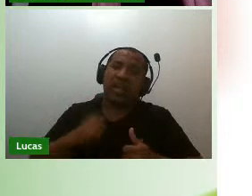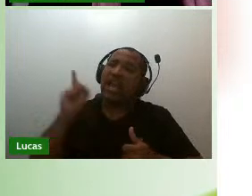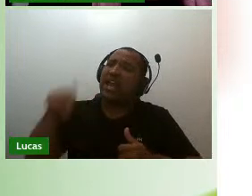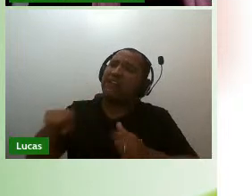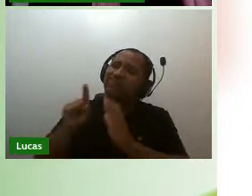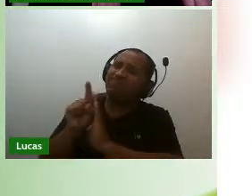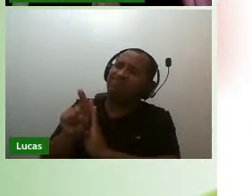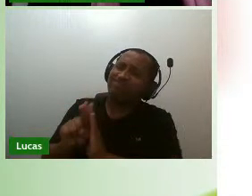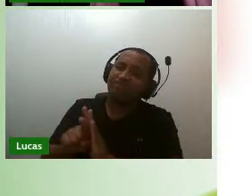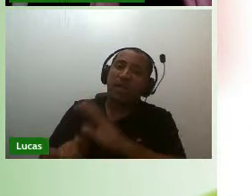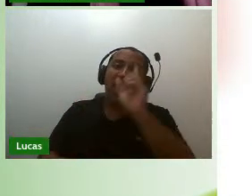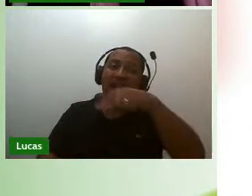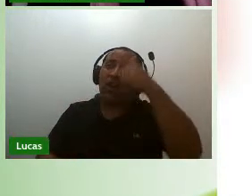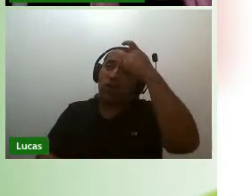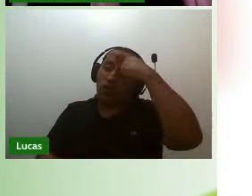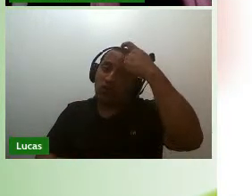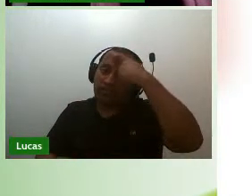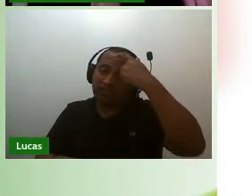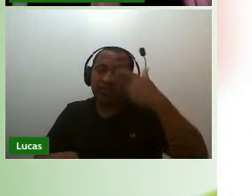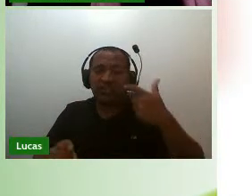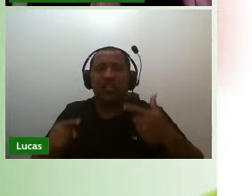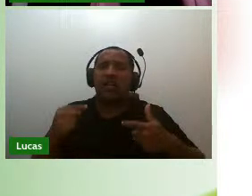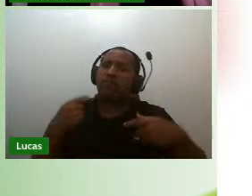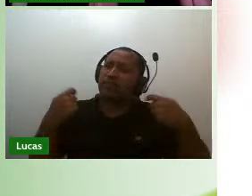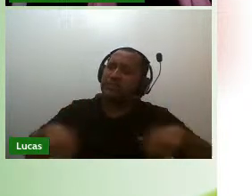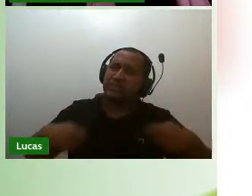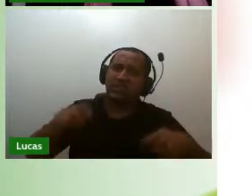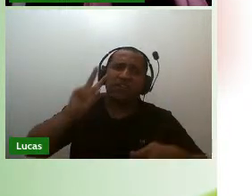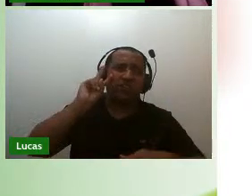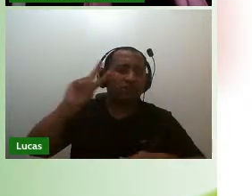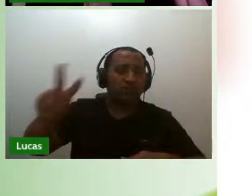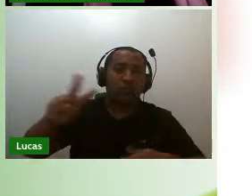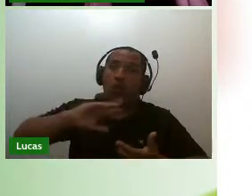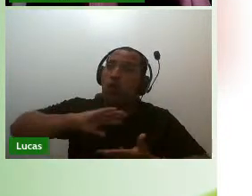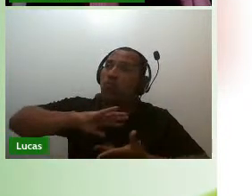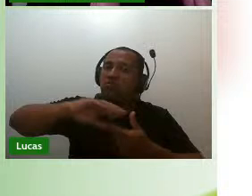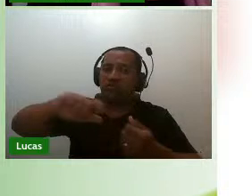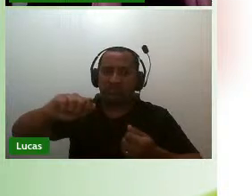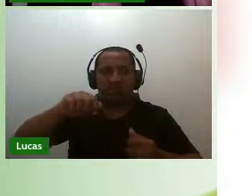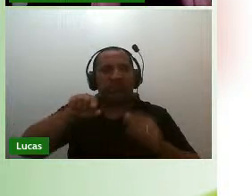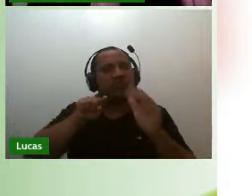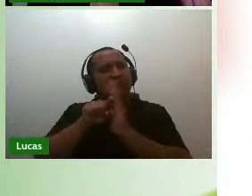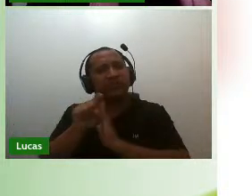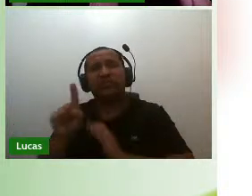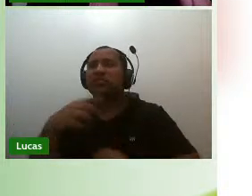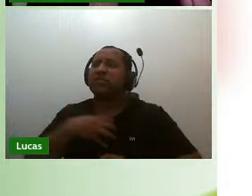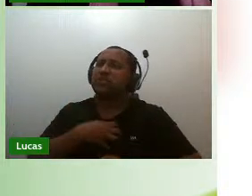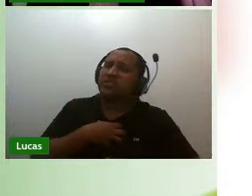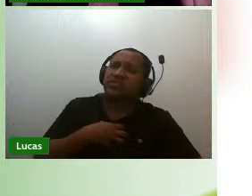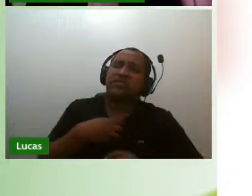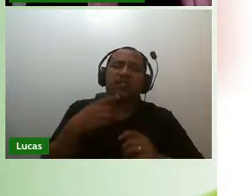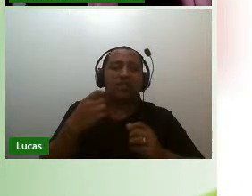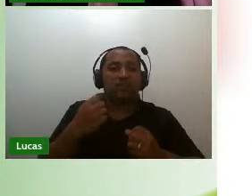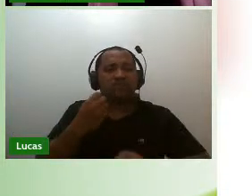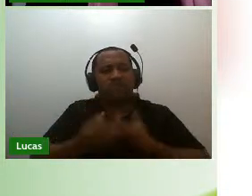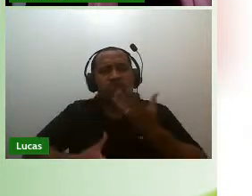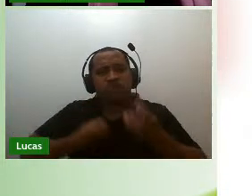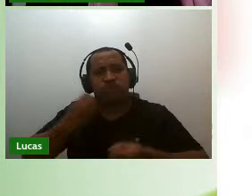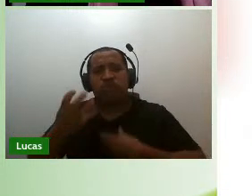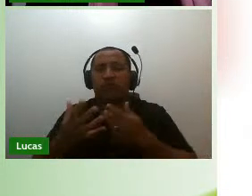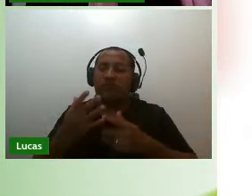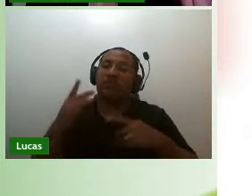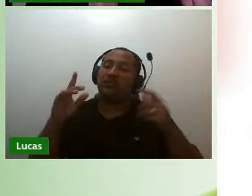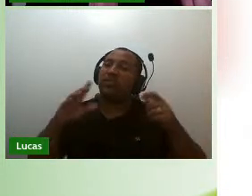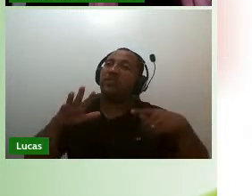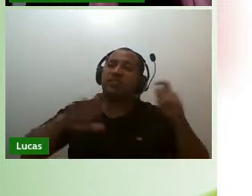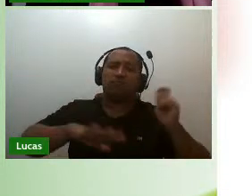mais cognitiva, sem deixar de observar a própria visão do mundo, de sentimentos e emoções. Esses componentes